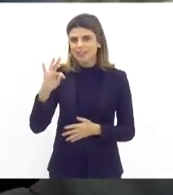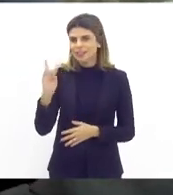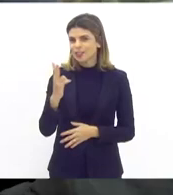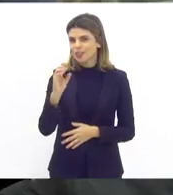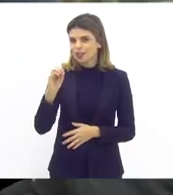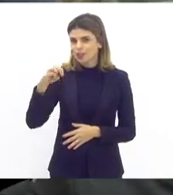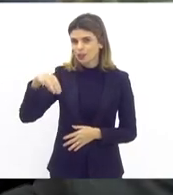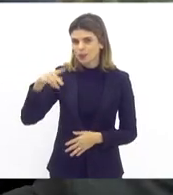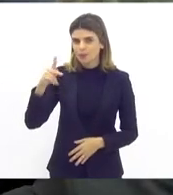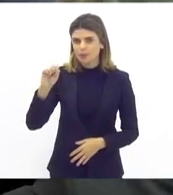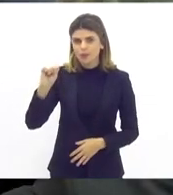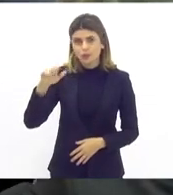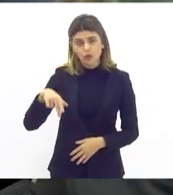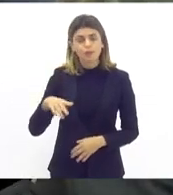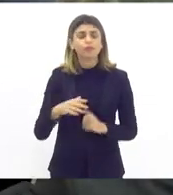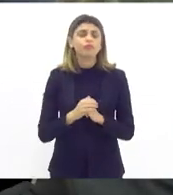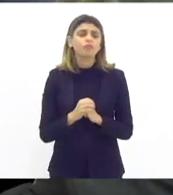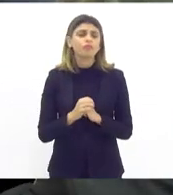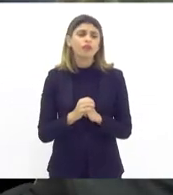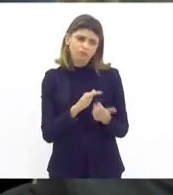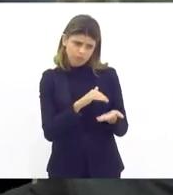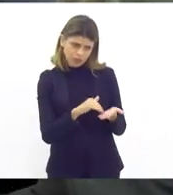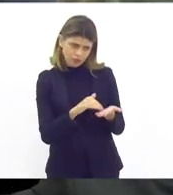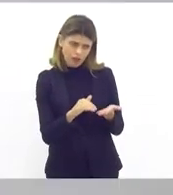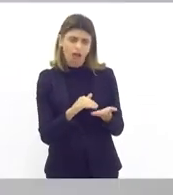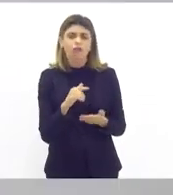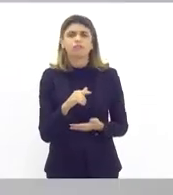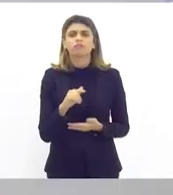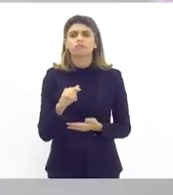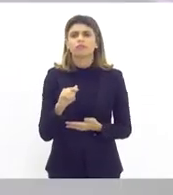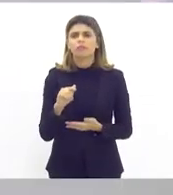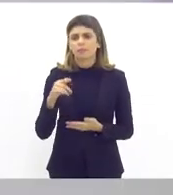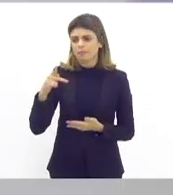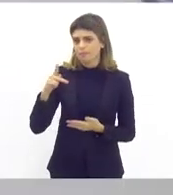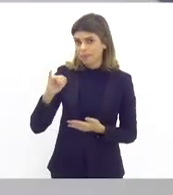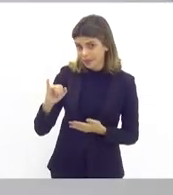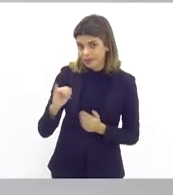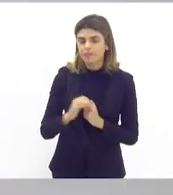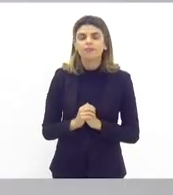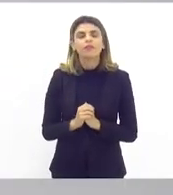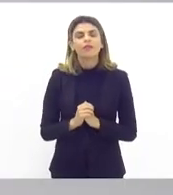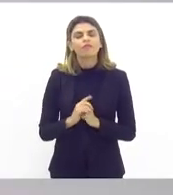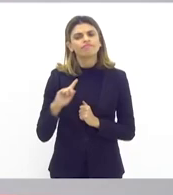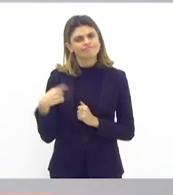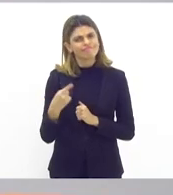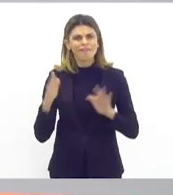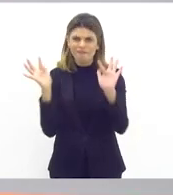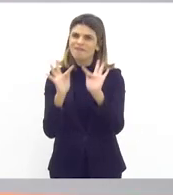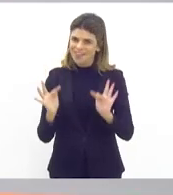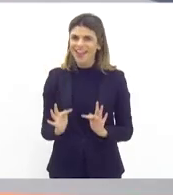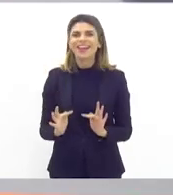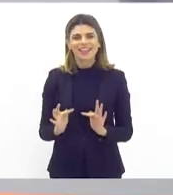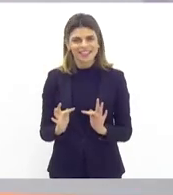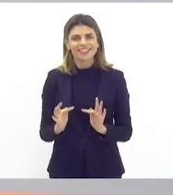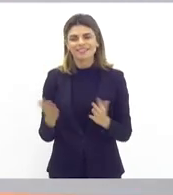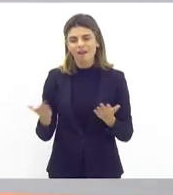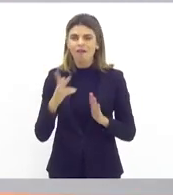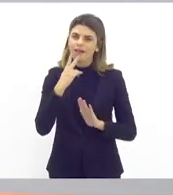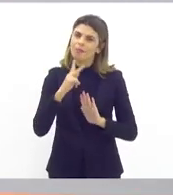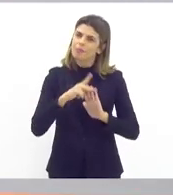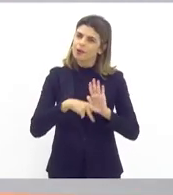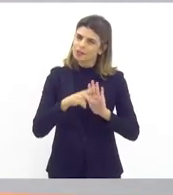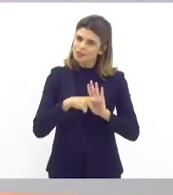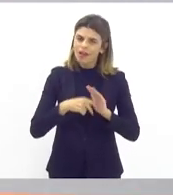O secretário Bernardo Api, a gente fica muito feliz, né, desse projeto